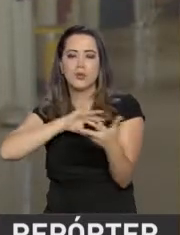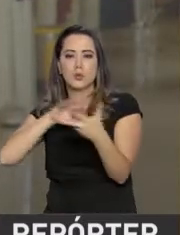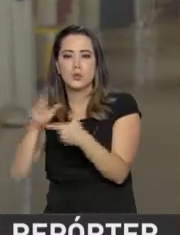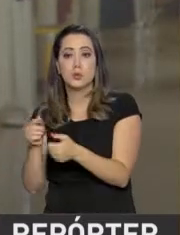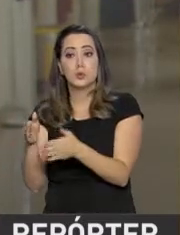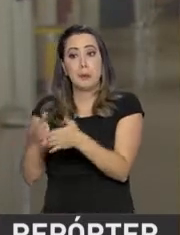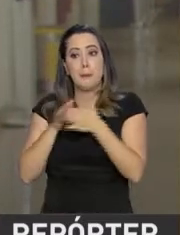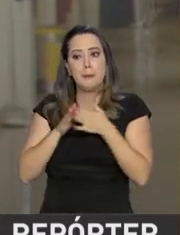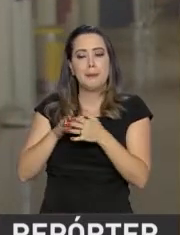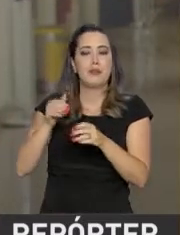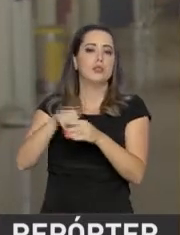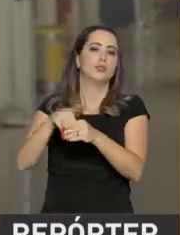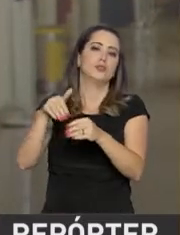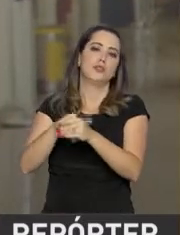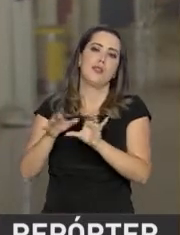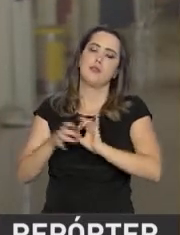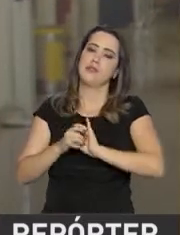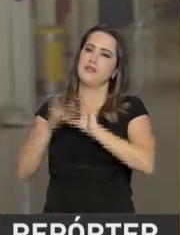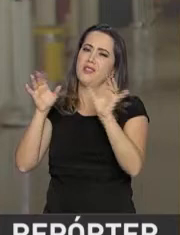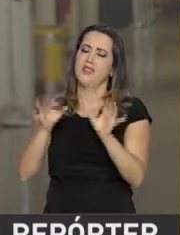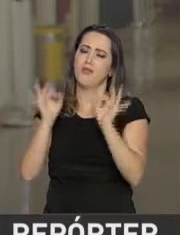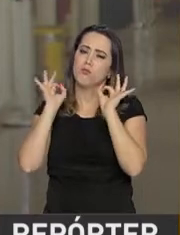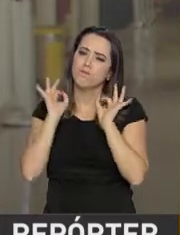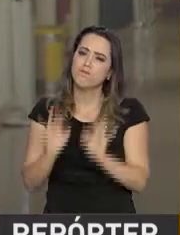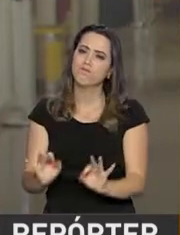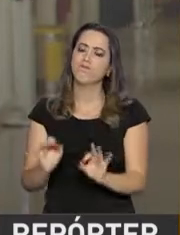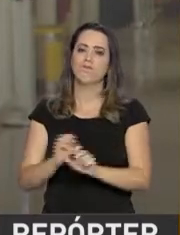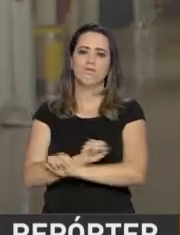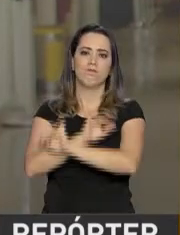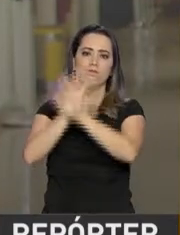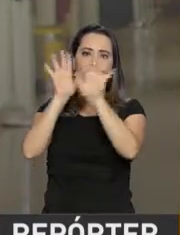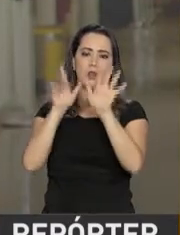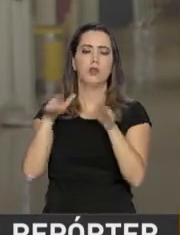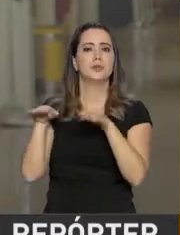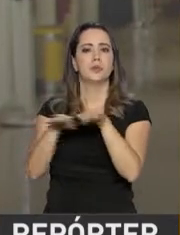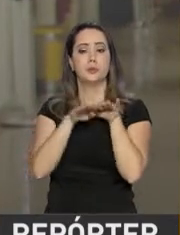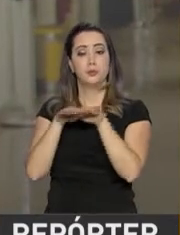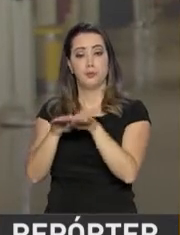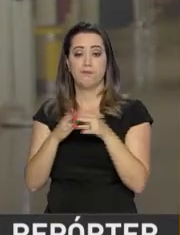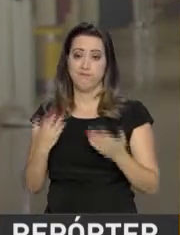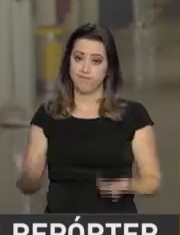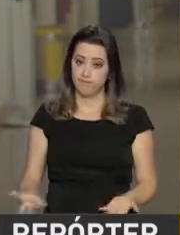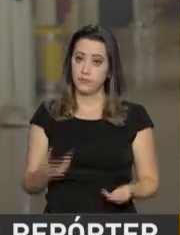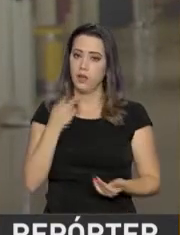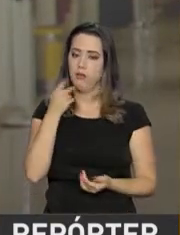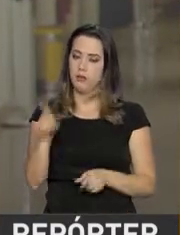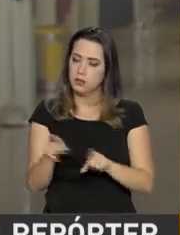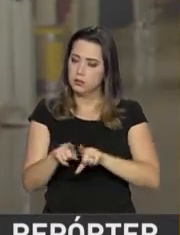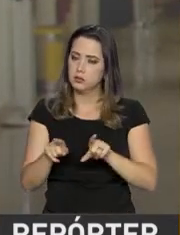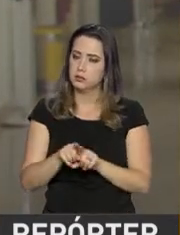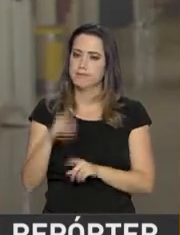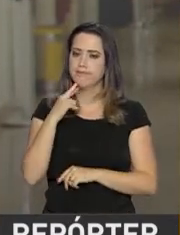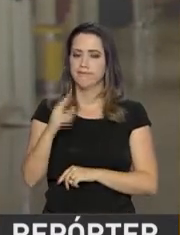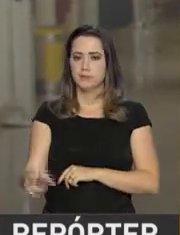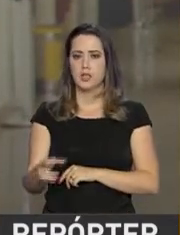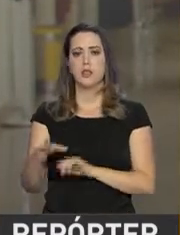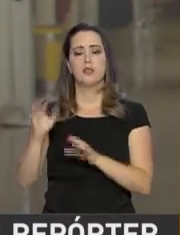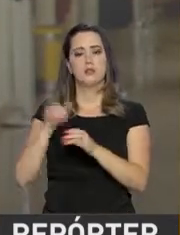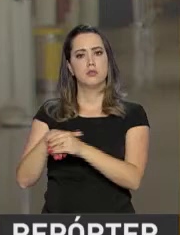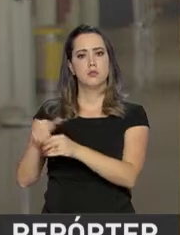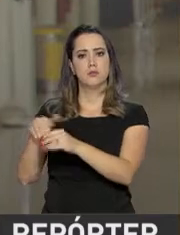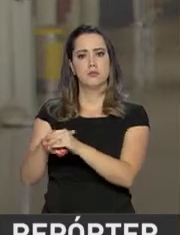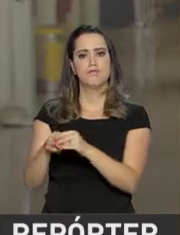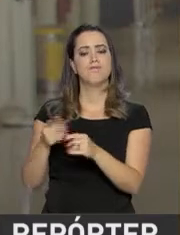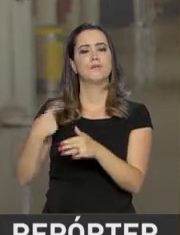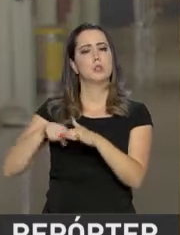de eleições livres justas transparentes e democráticas afirmou que o resultado das eleições